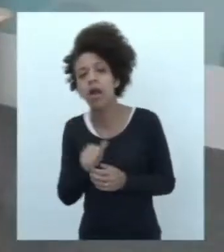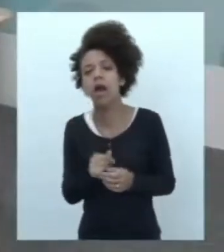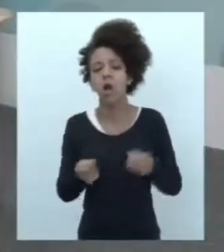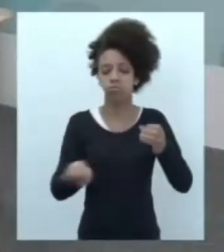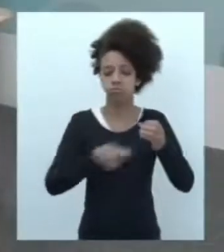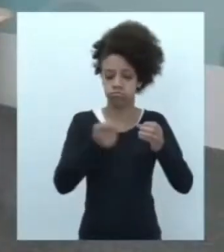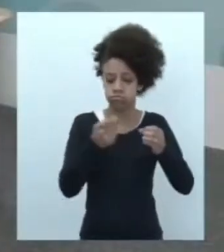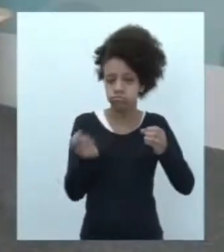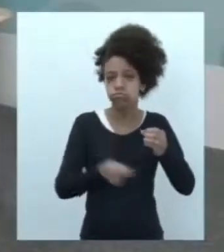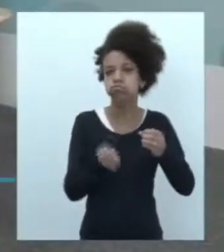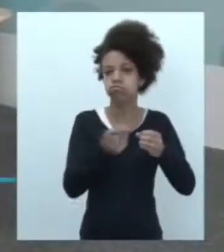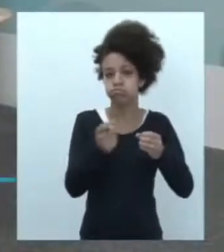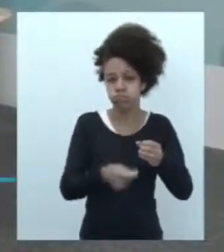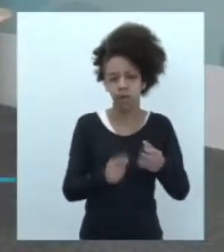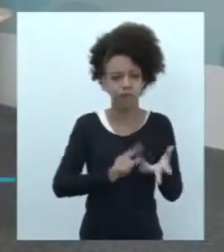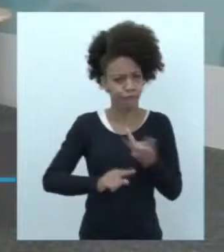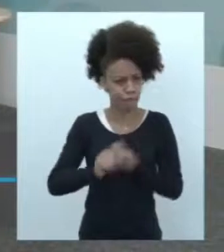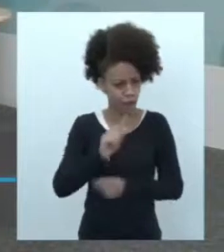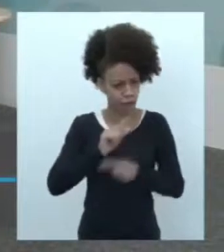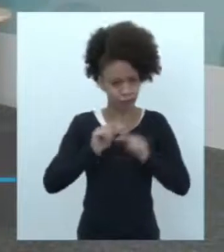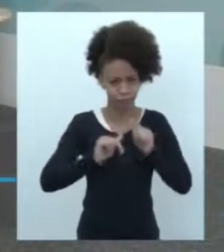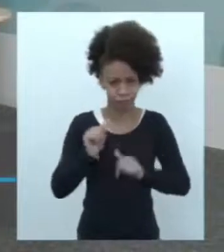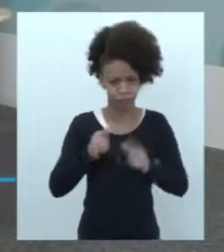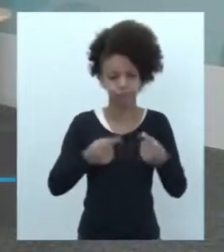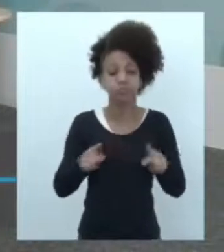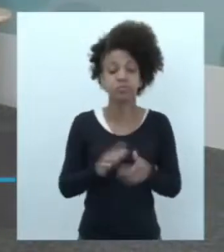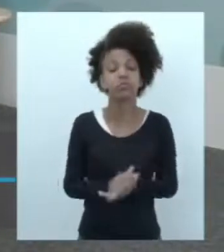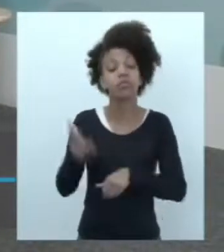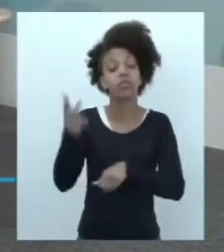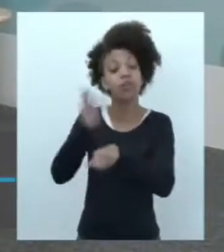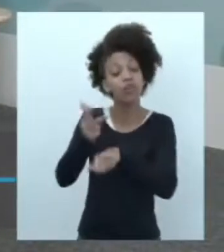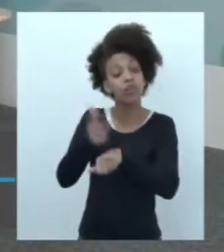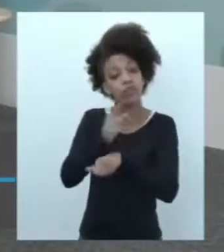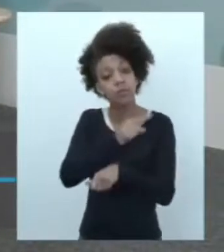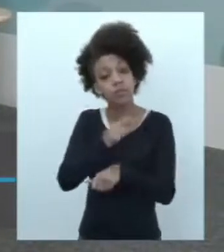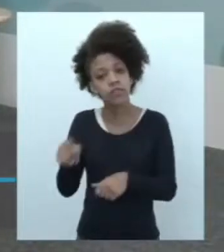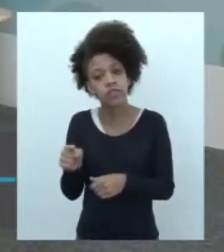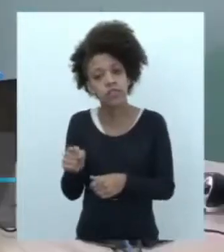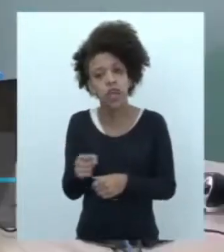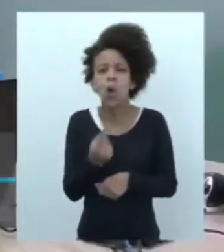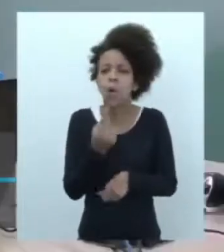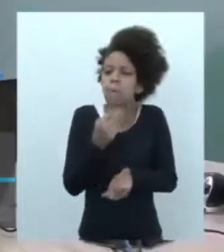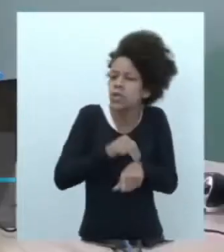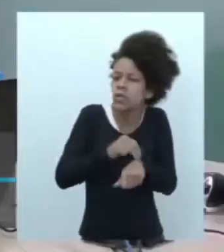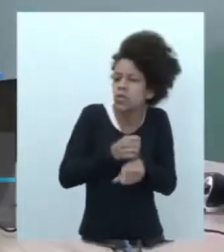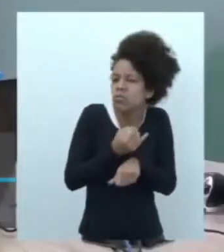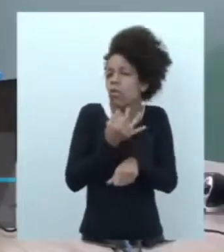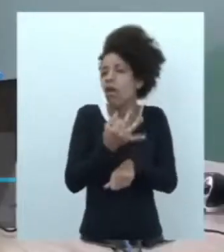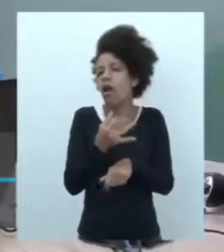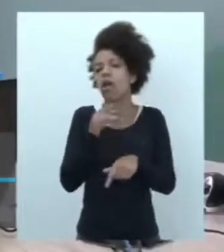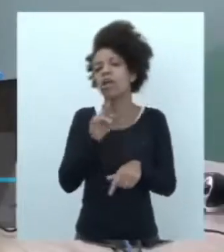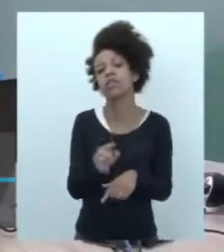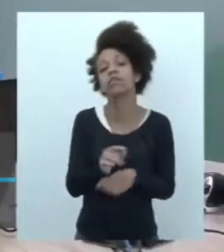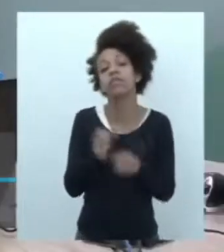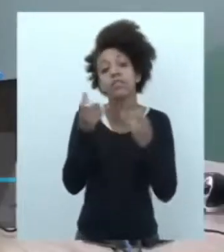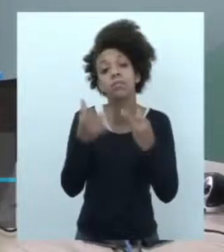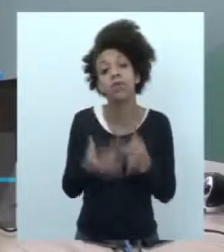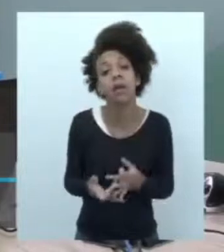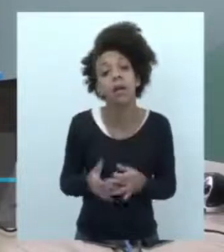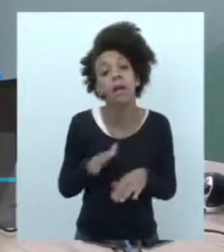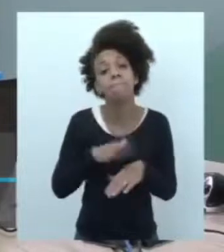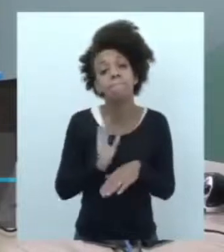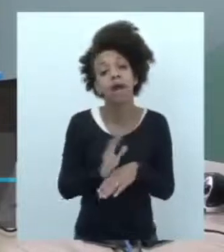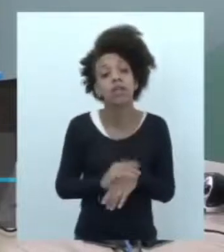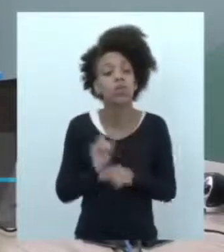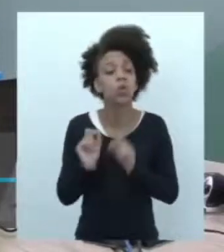então a gente tem vários instrumentos. Nós trouxemos um vídeo para vocês, é um vídeo de 1 minuto e pouquinho, que vai falar um pouquinho mais sobre